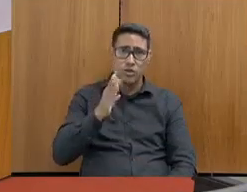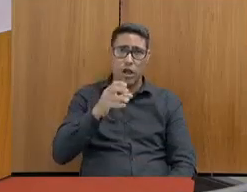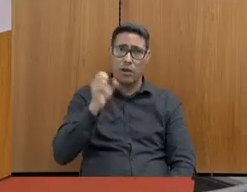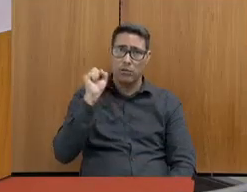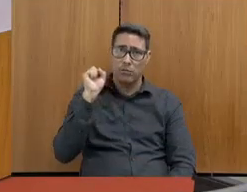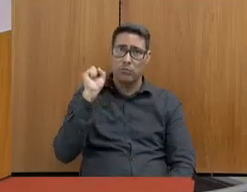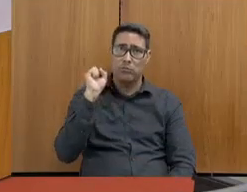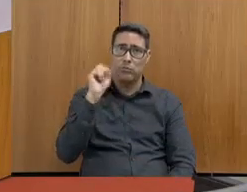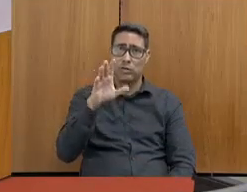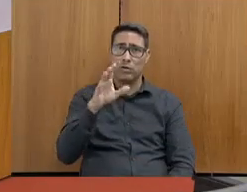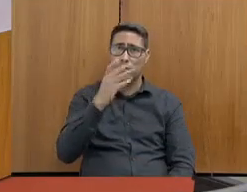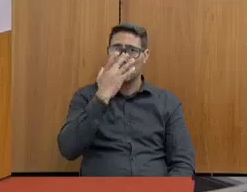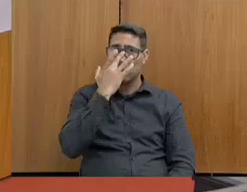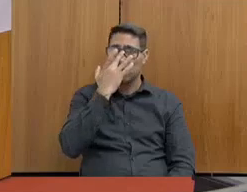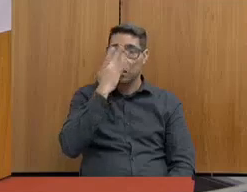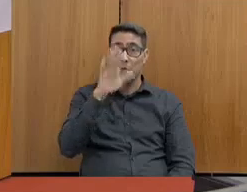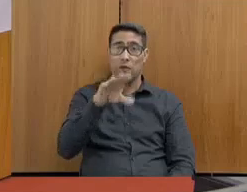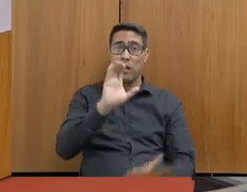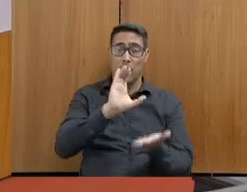presidência